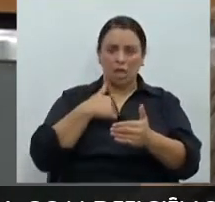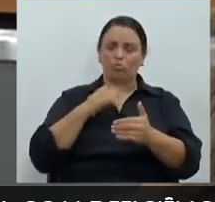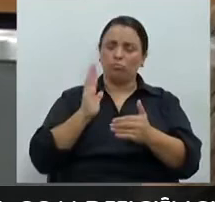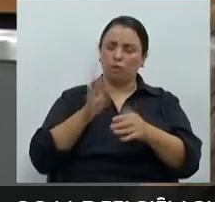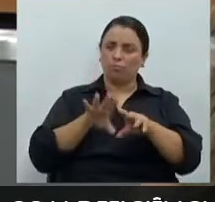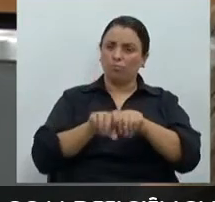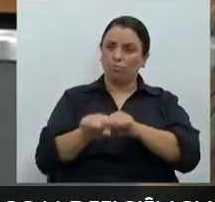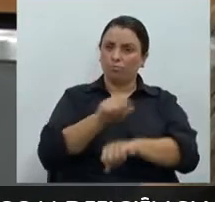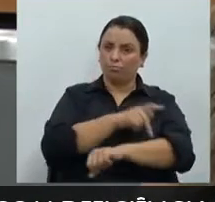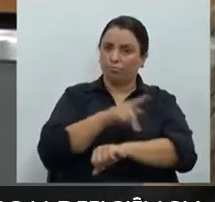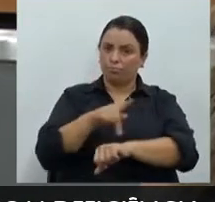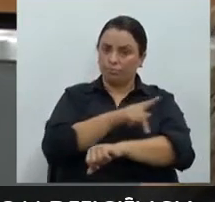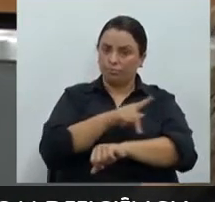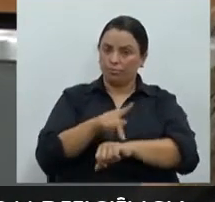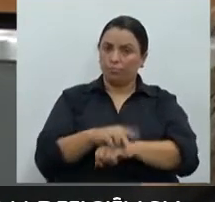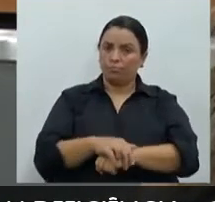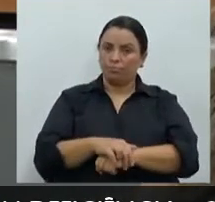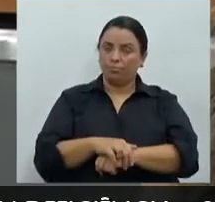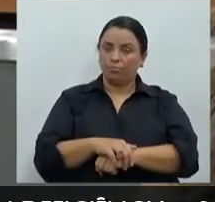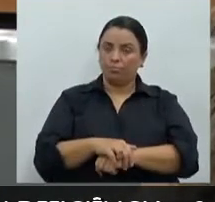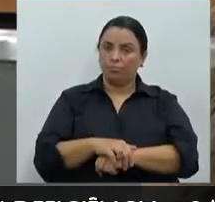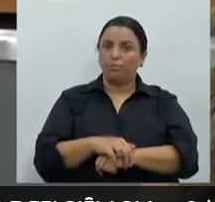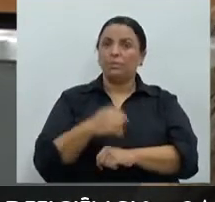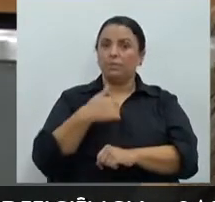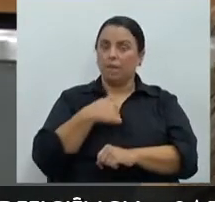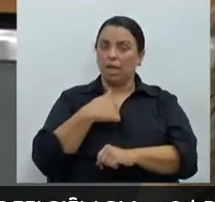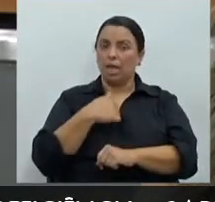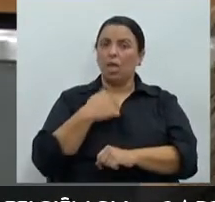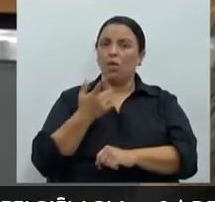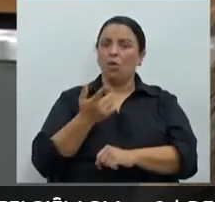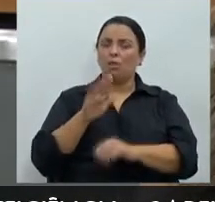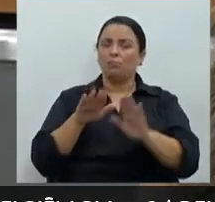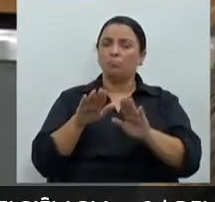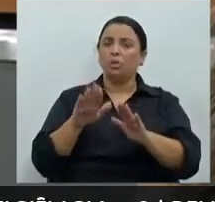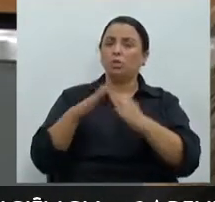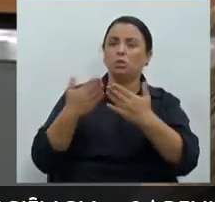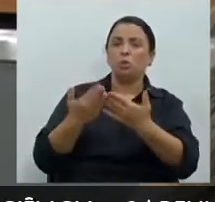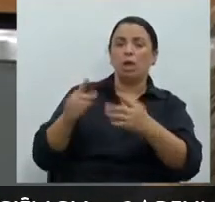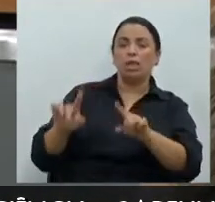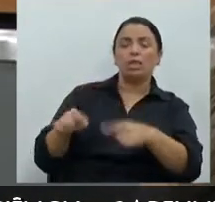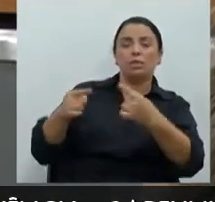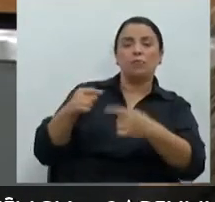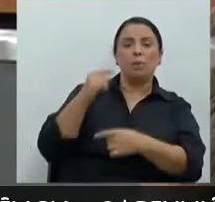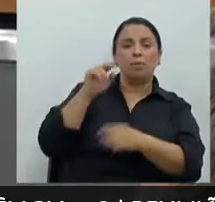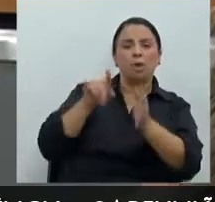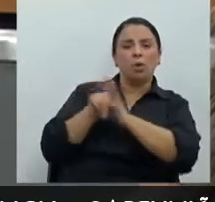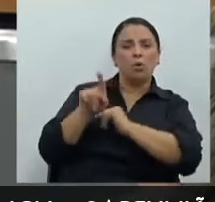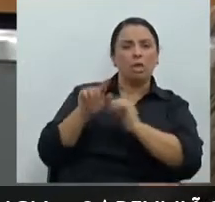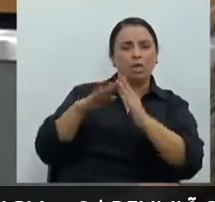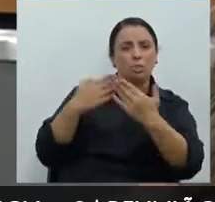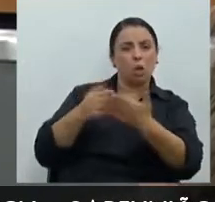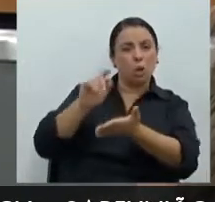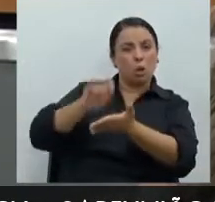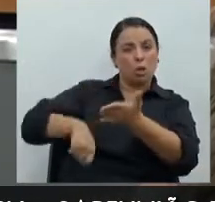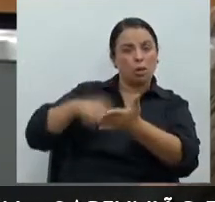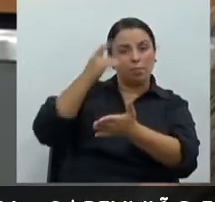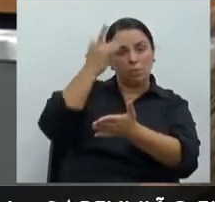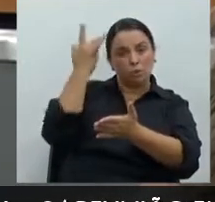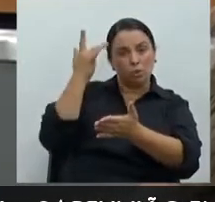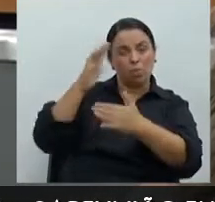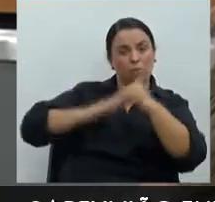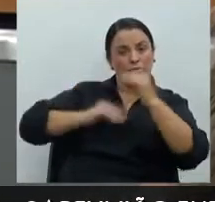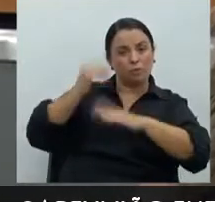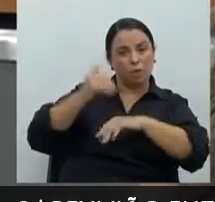Eu até desafio aqui as escolas. Será que as escolas contratariam uma pedagoga com deficiência? Né?